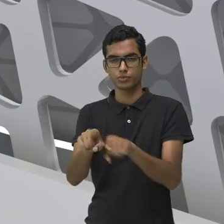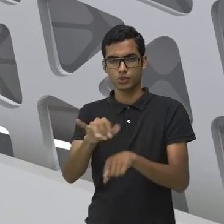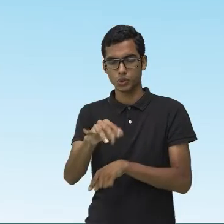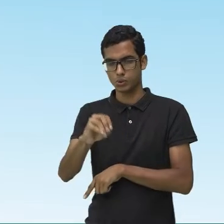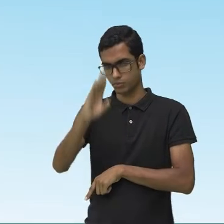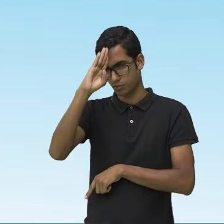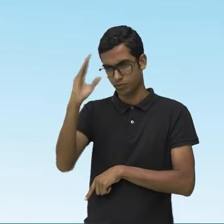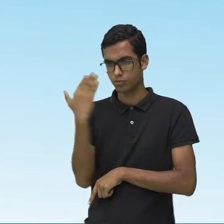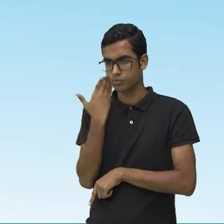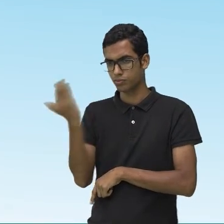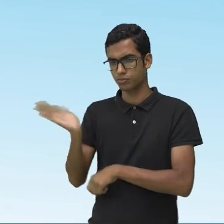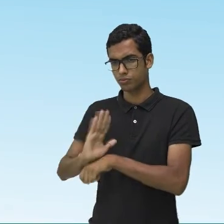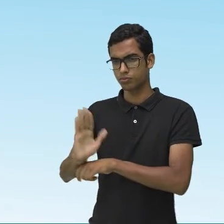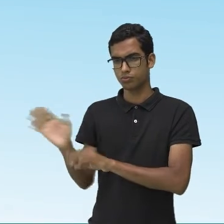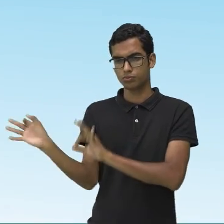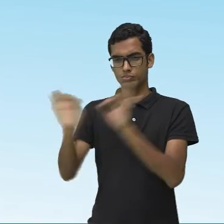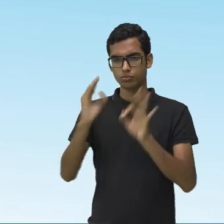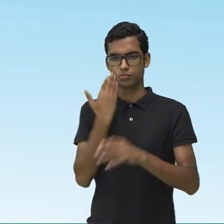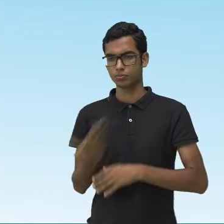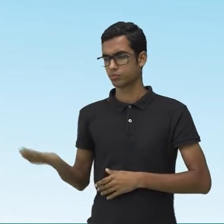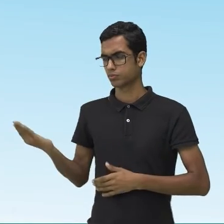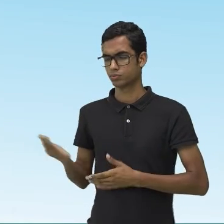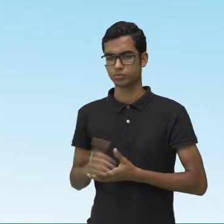Vamos ver aí na nossa animação, no nosso vídeo.